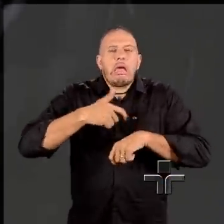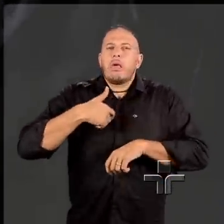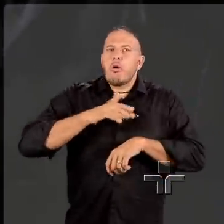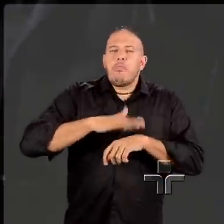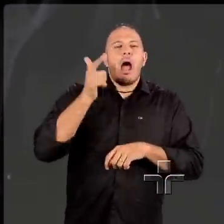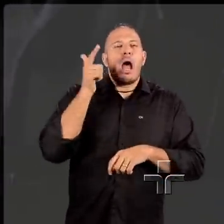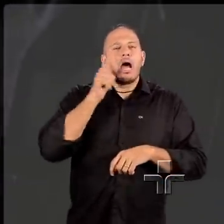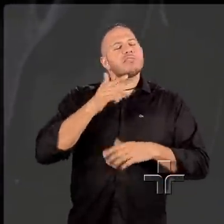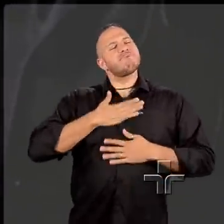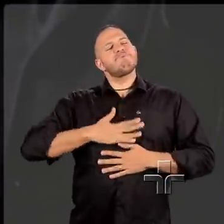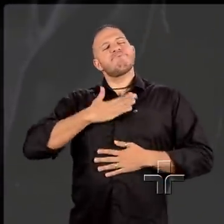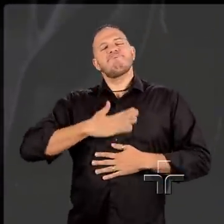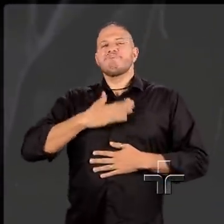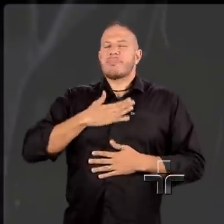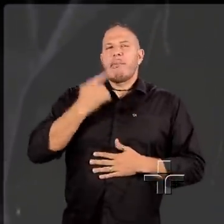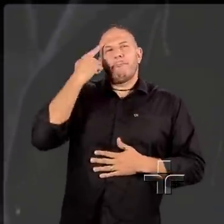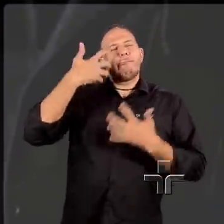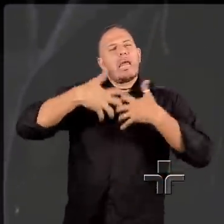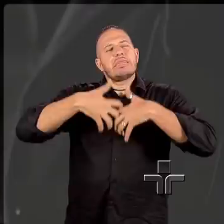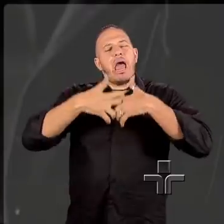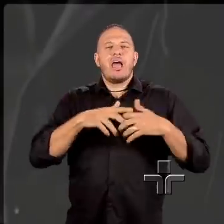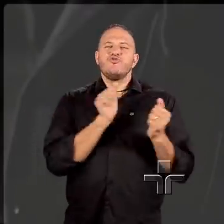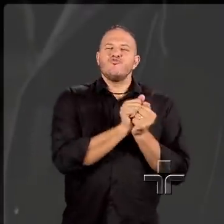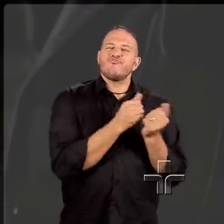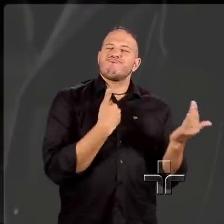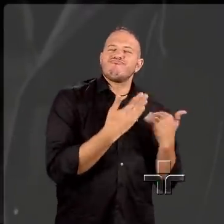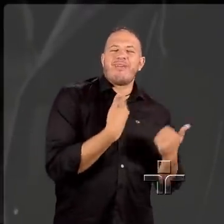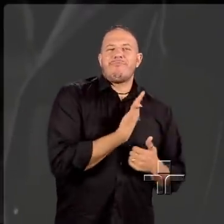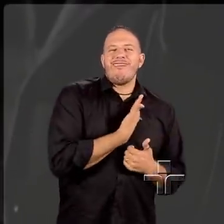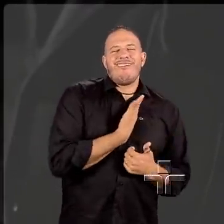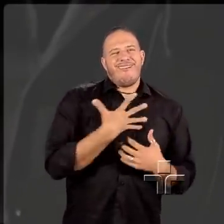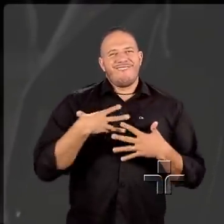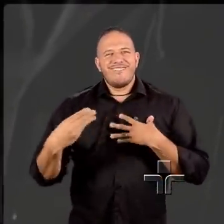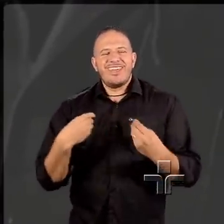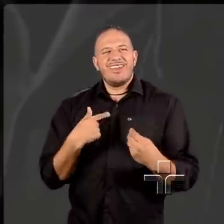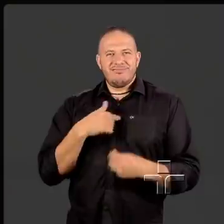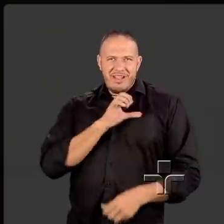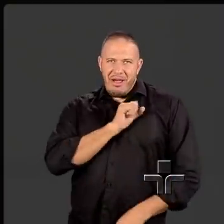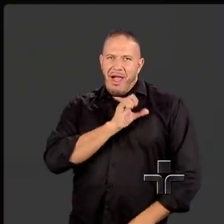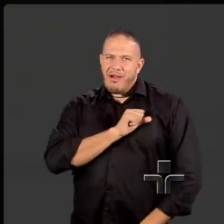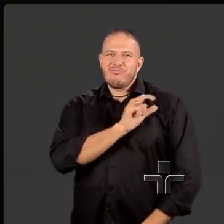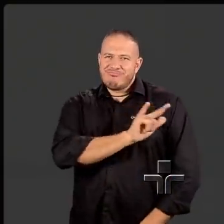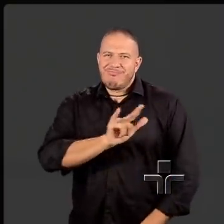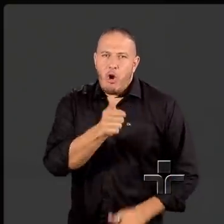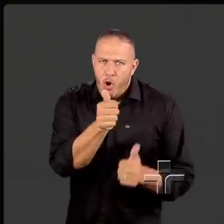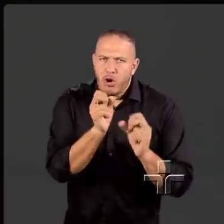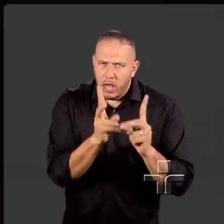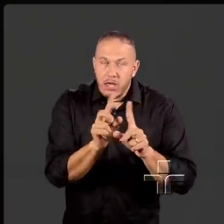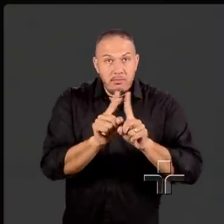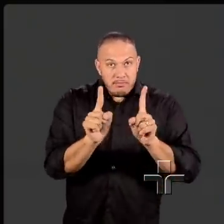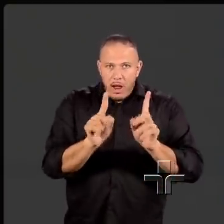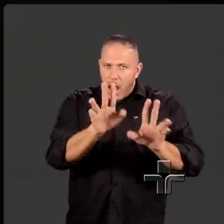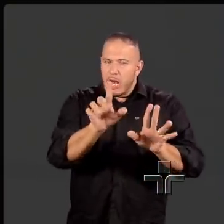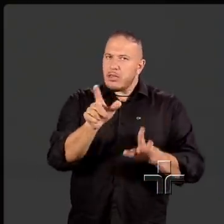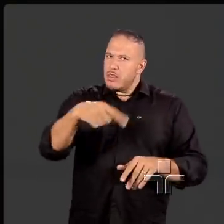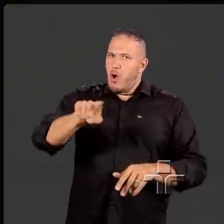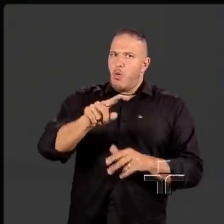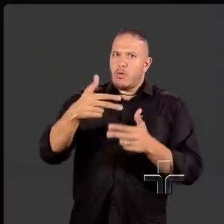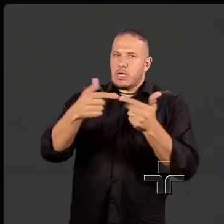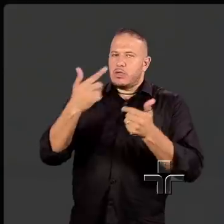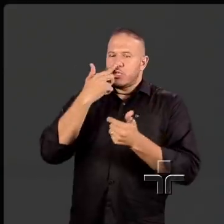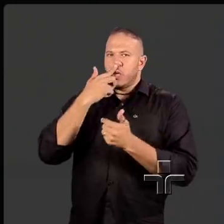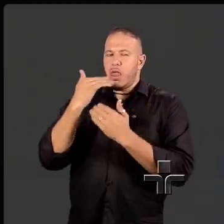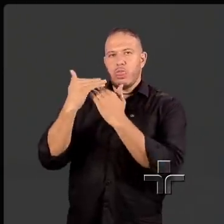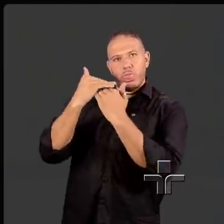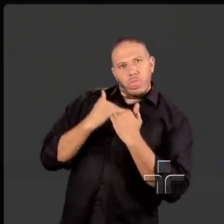fazer nada, para ficarmos com os nossos amigos, filhos, com quem amamos, maravilhoso. Mas que isso não seja algo que oprima o